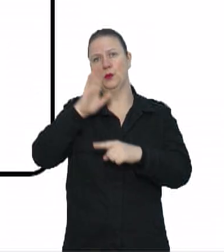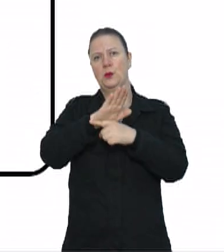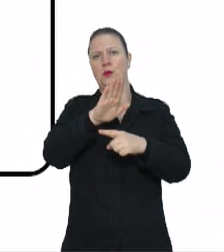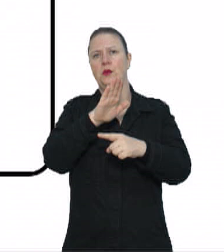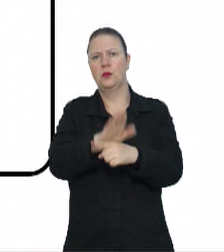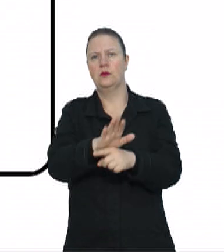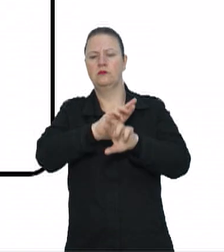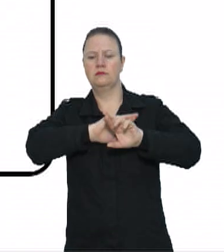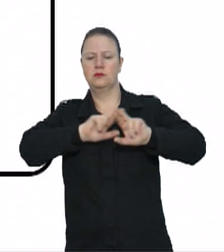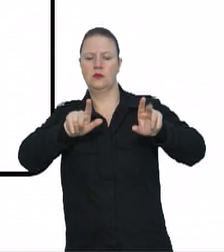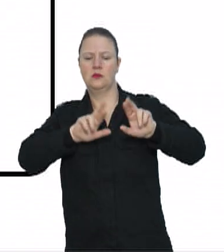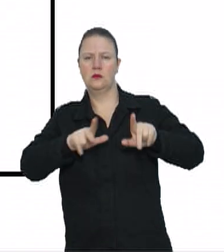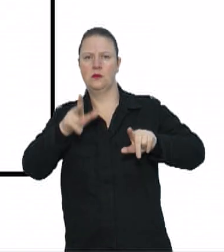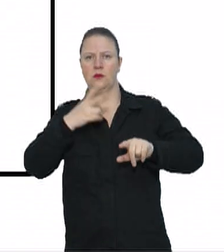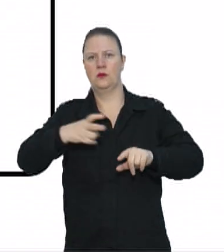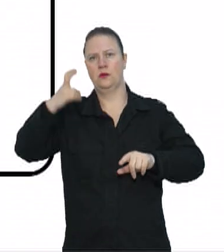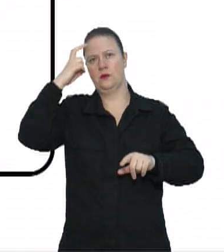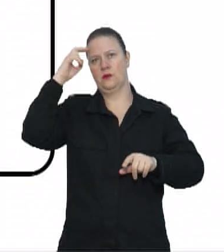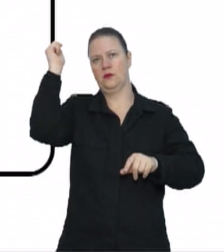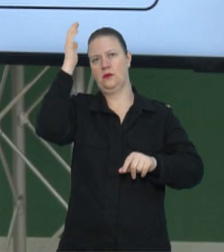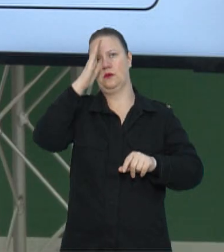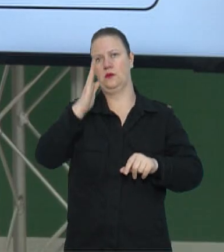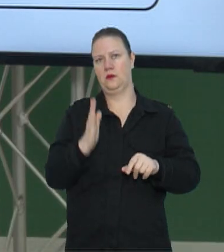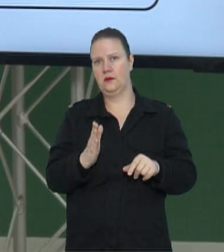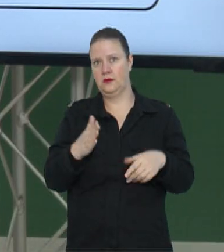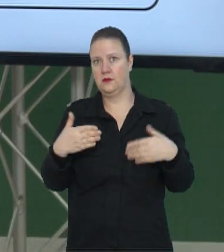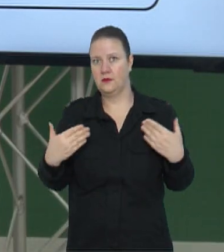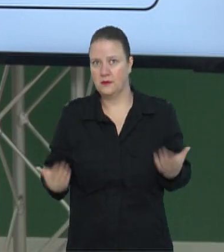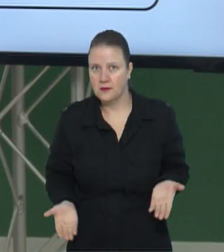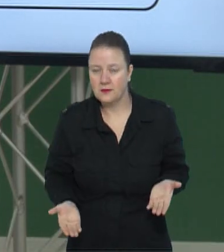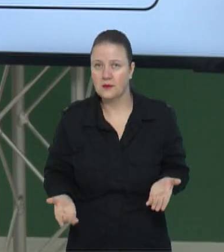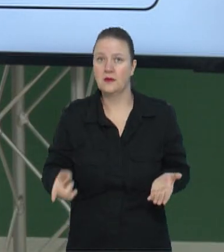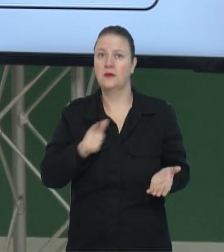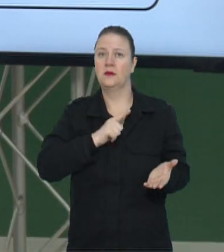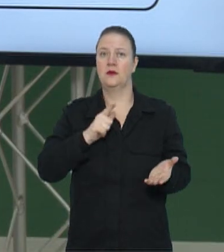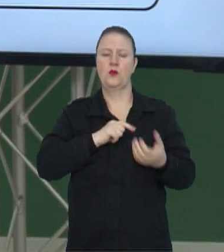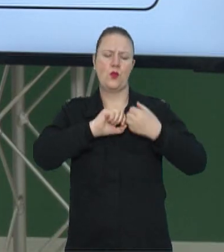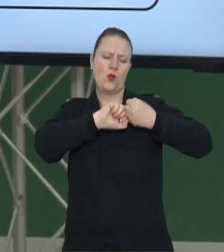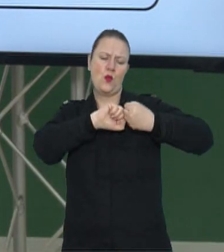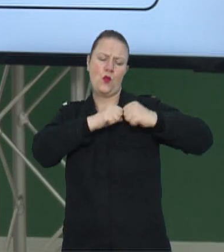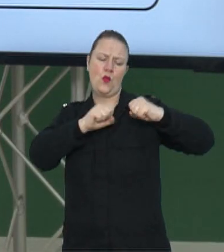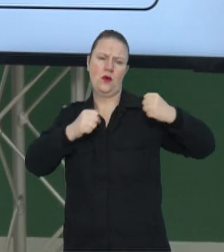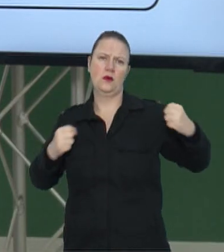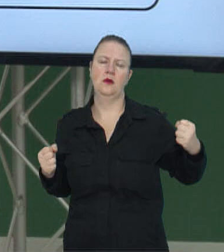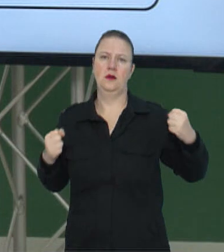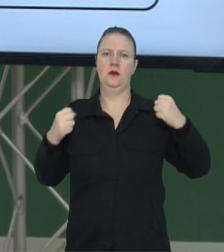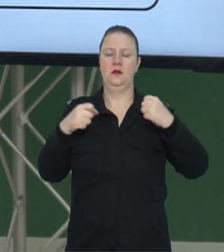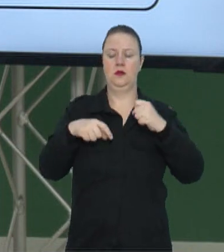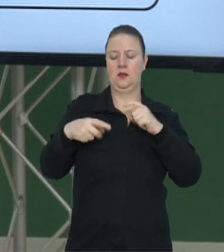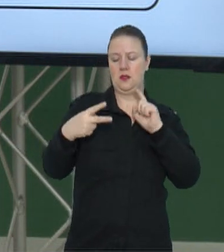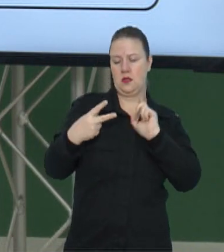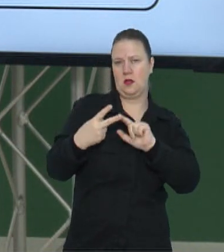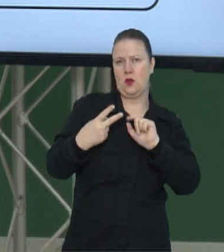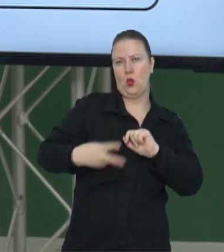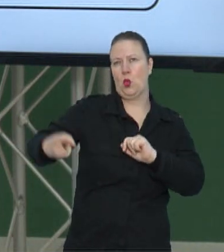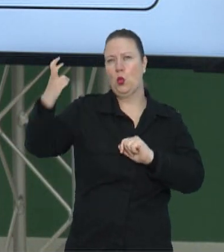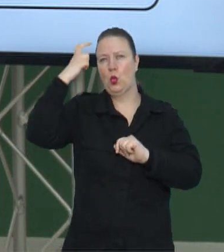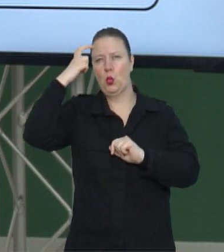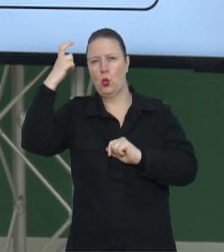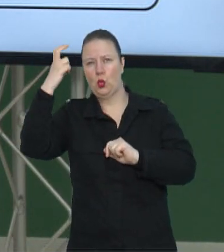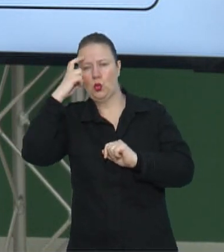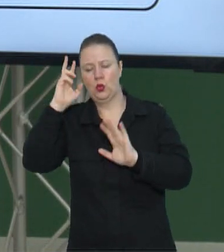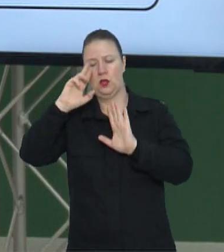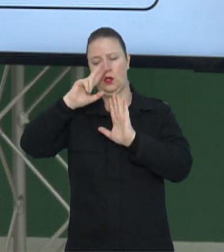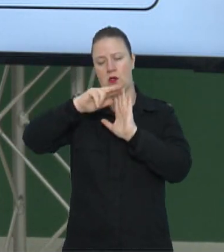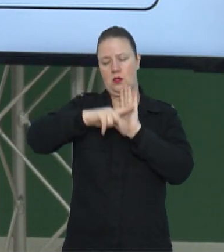para a diversidade cultural do Brasil? Então nós falamos que o Brasil tem uma enorme diversidade cultural, né? E o que nós